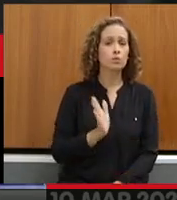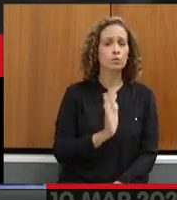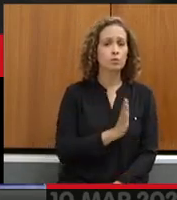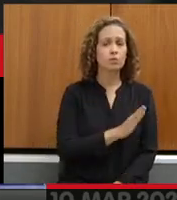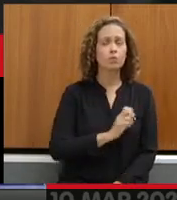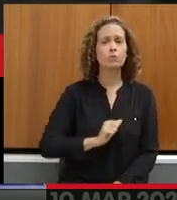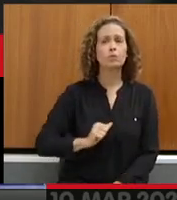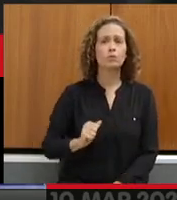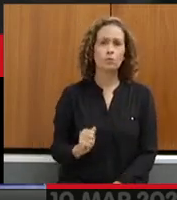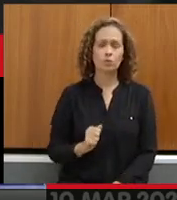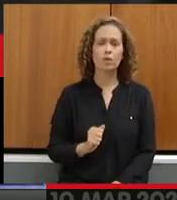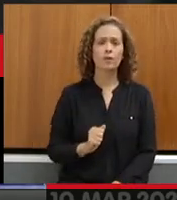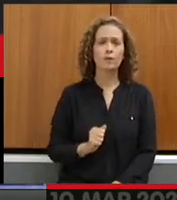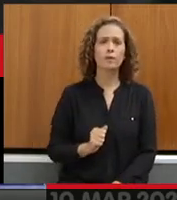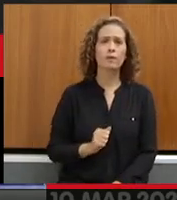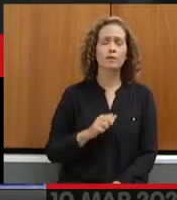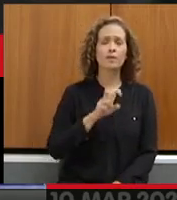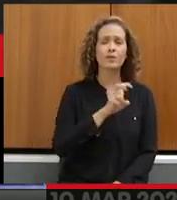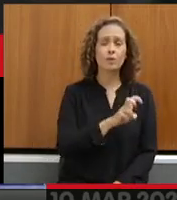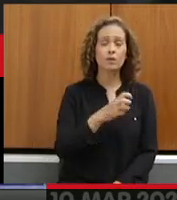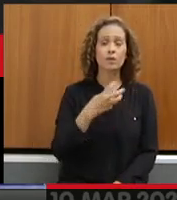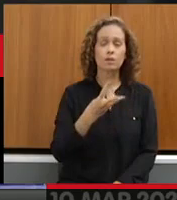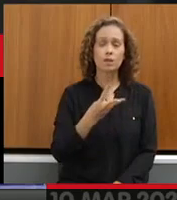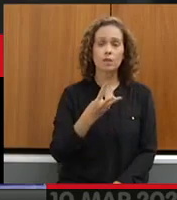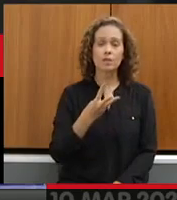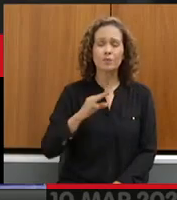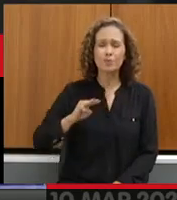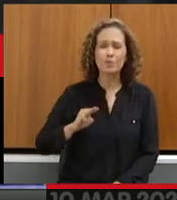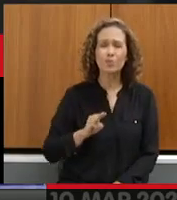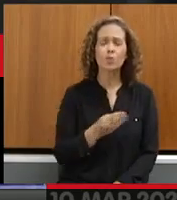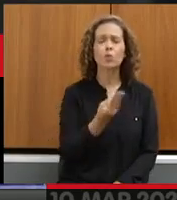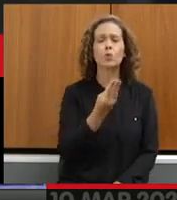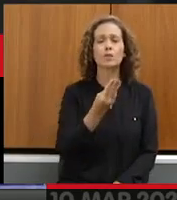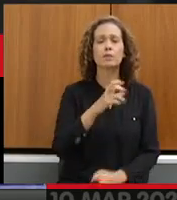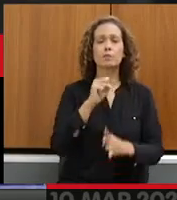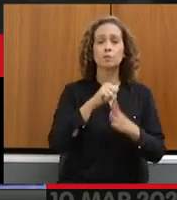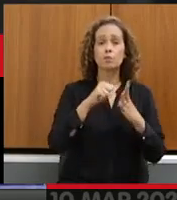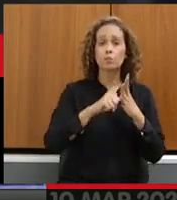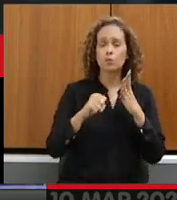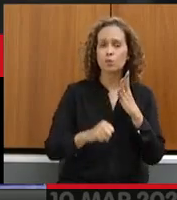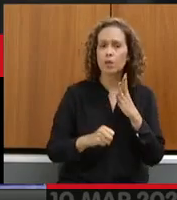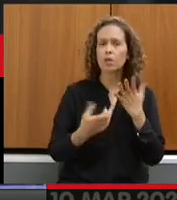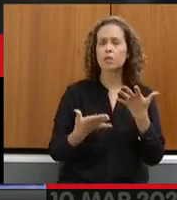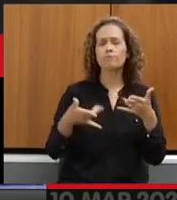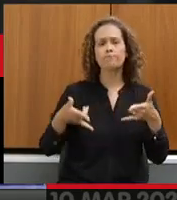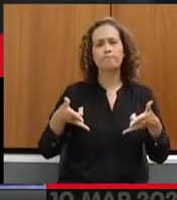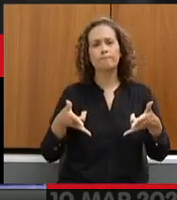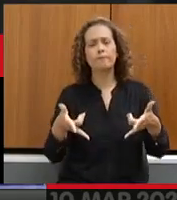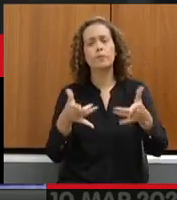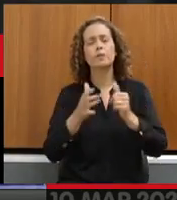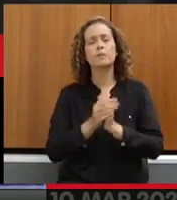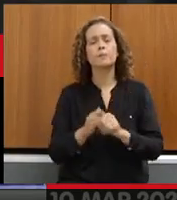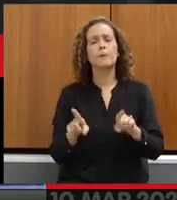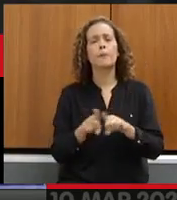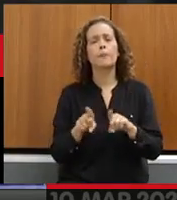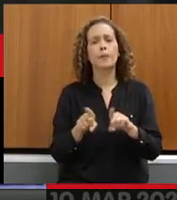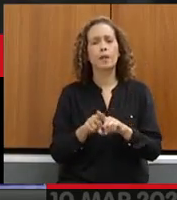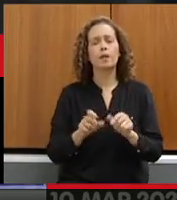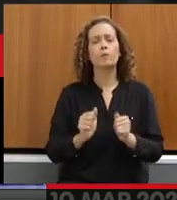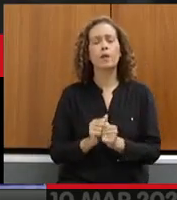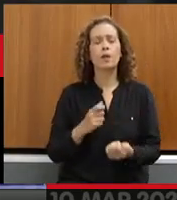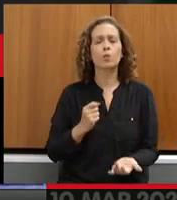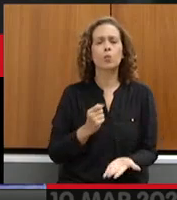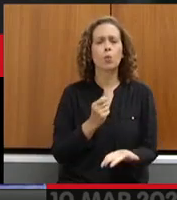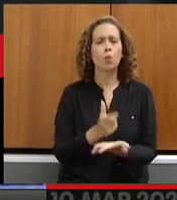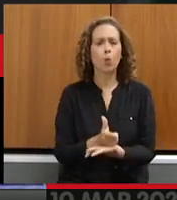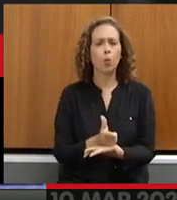esse aqui nós hoje financiamento de 53 milhões por mesmo é os leitos na rede serviu para compra de